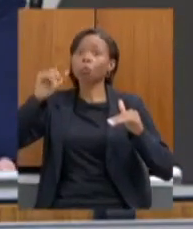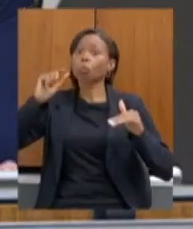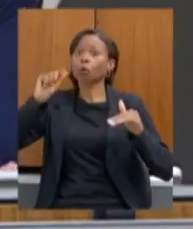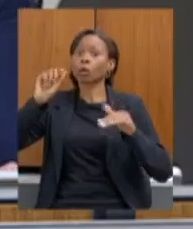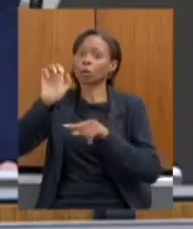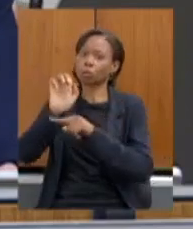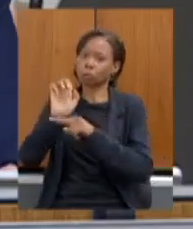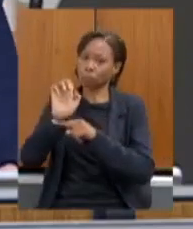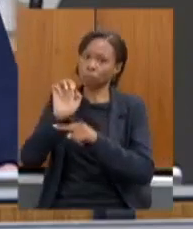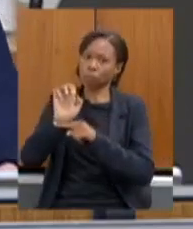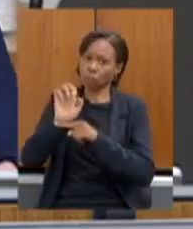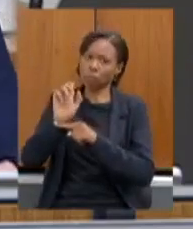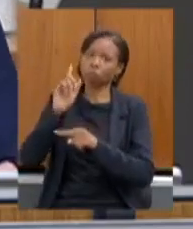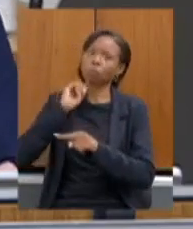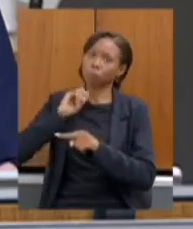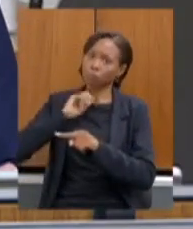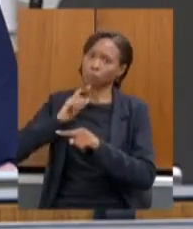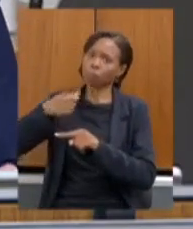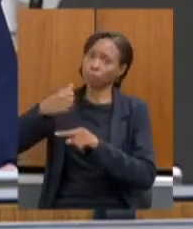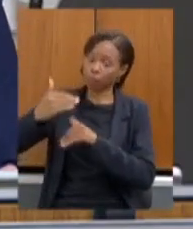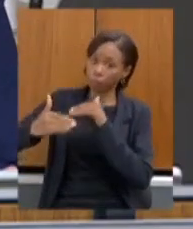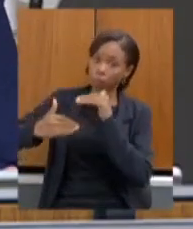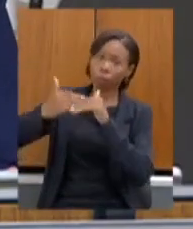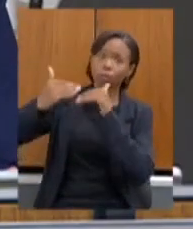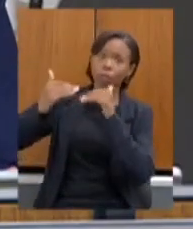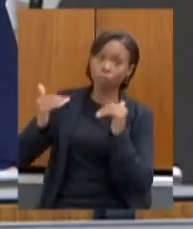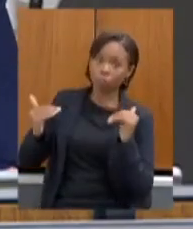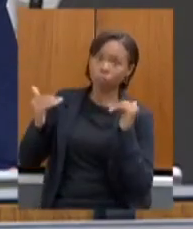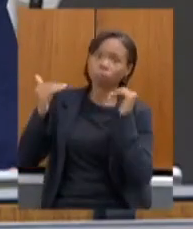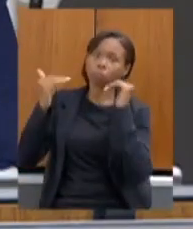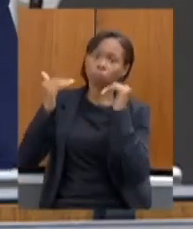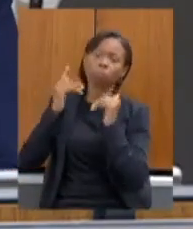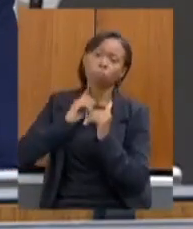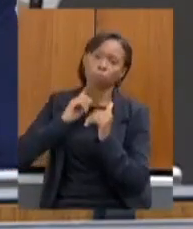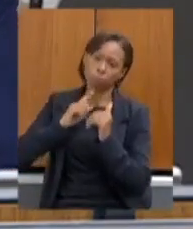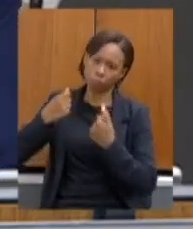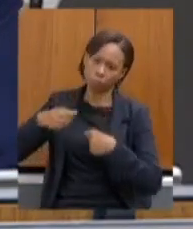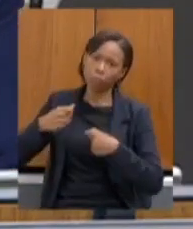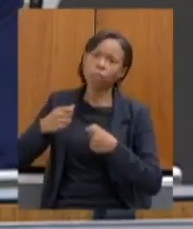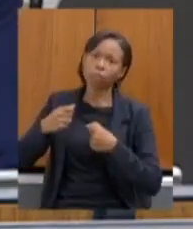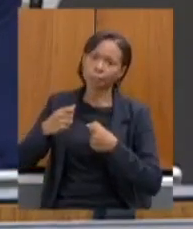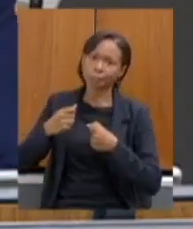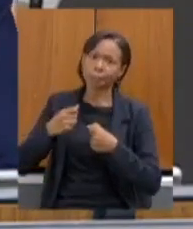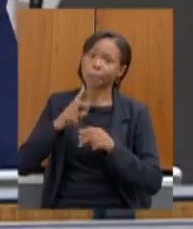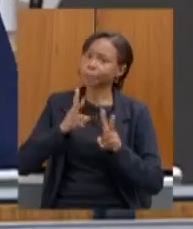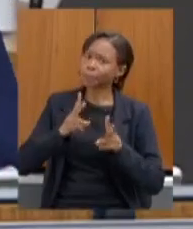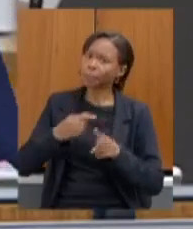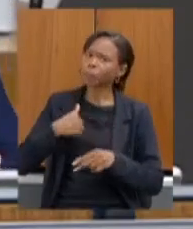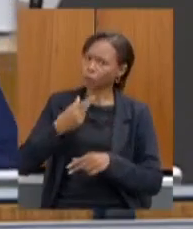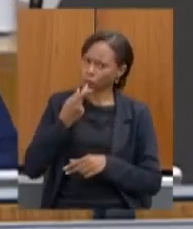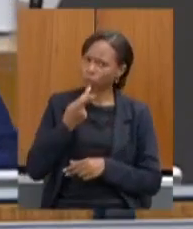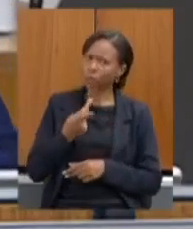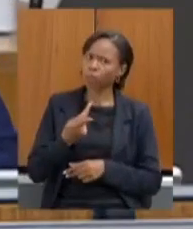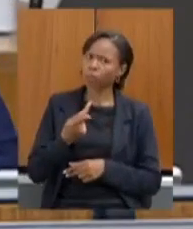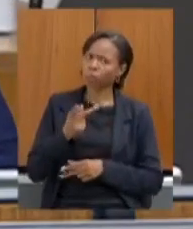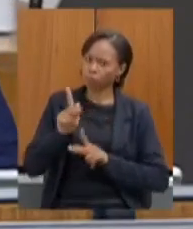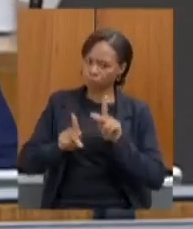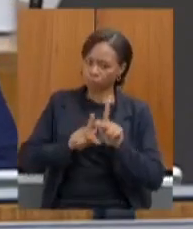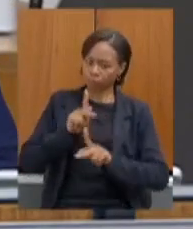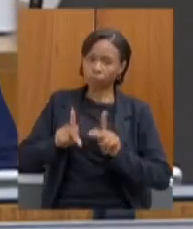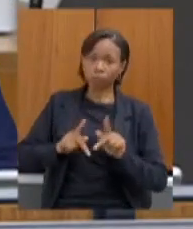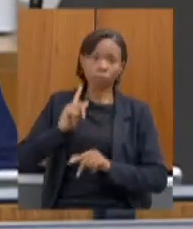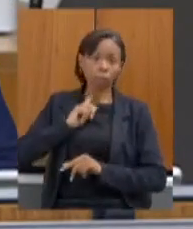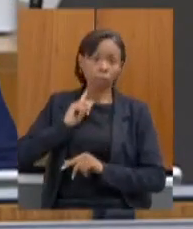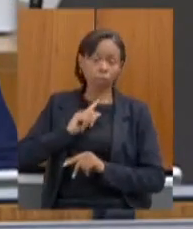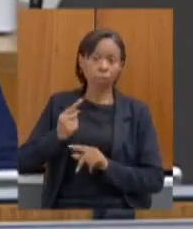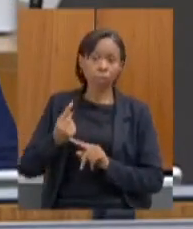Estado de Minas Gerais. Eu sempre digo isso a todos que têm oportunidade. Os mineiros, em 2018, deputado Antônio Carlos Arantes,